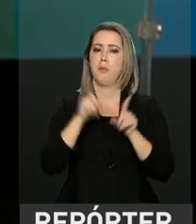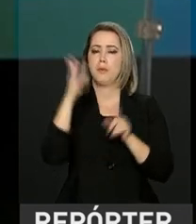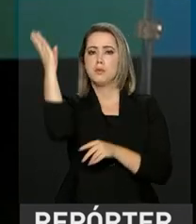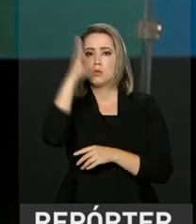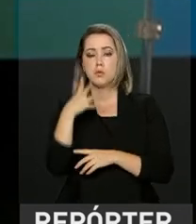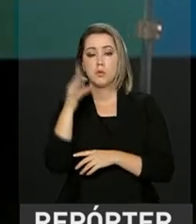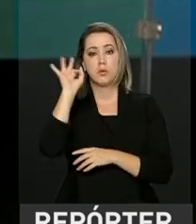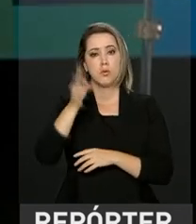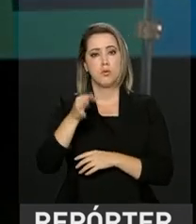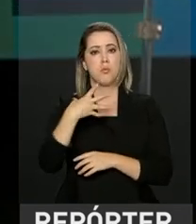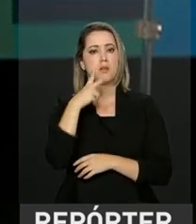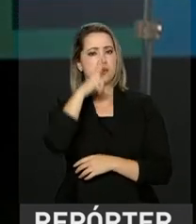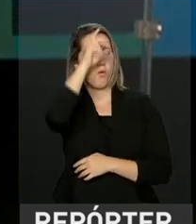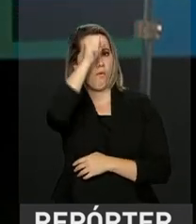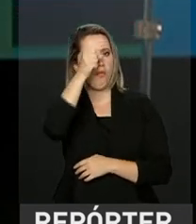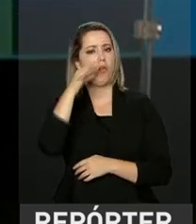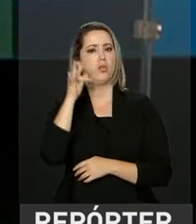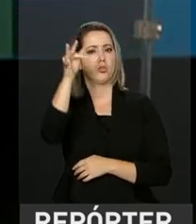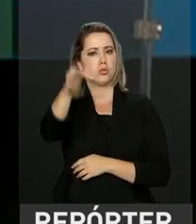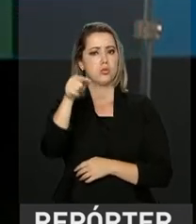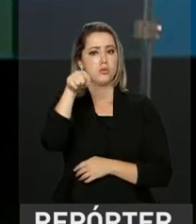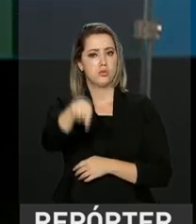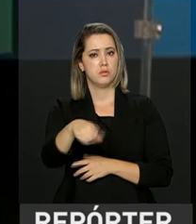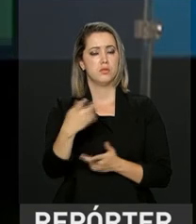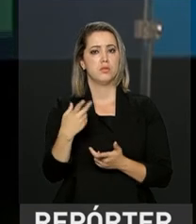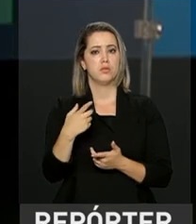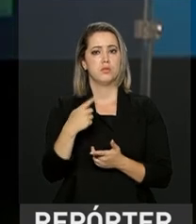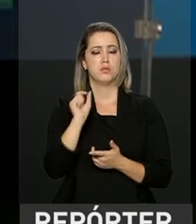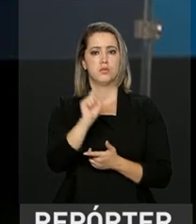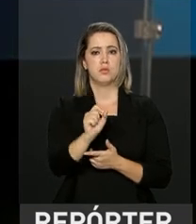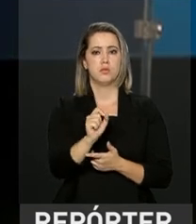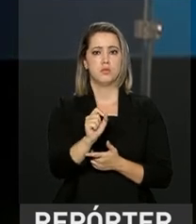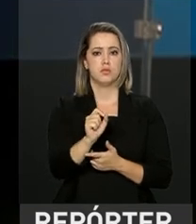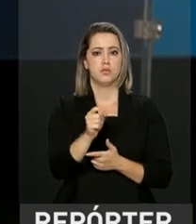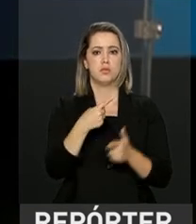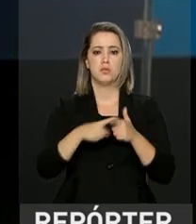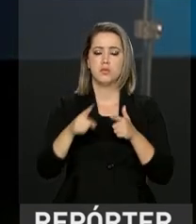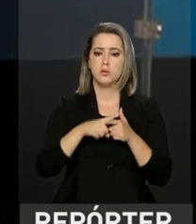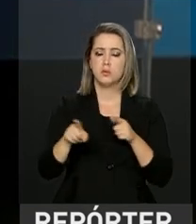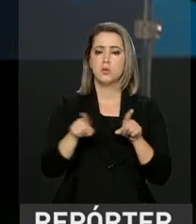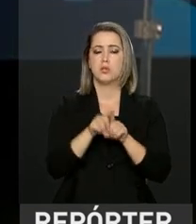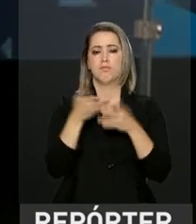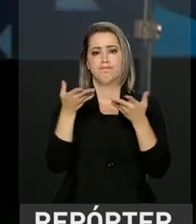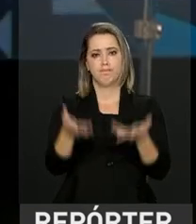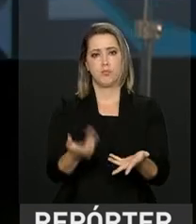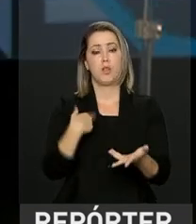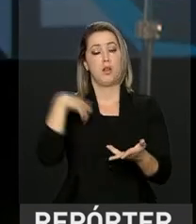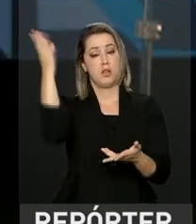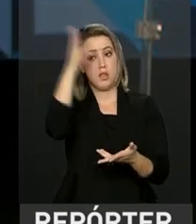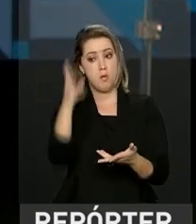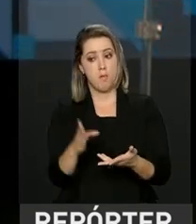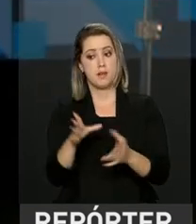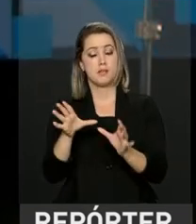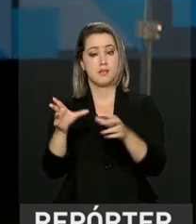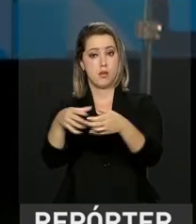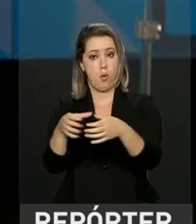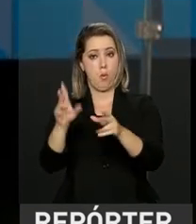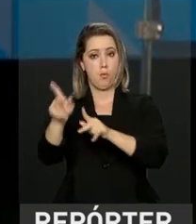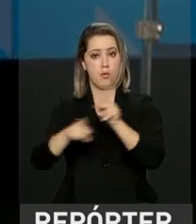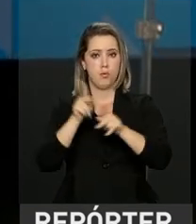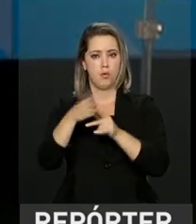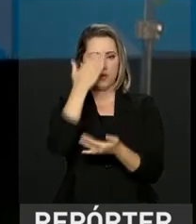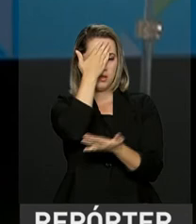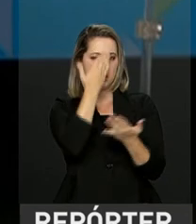vai sair fortalecido dessa grande problema e os brasileiros vão de se ter confiança em